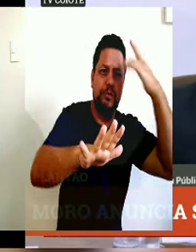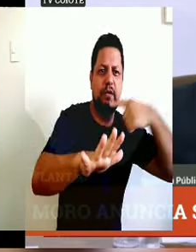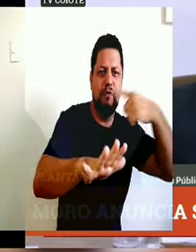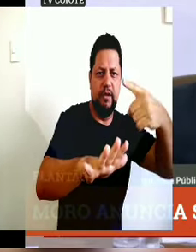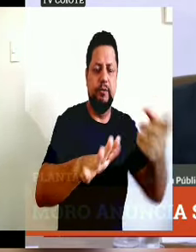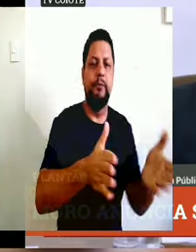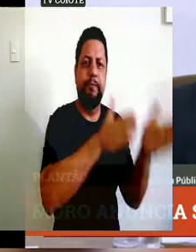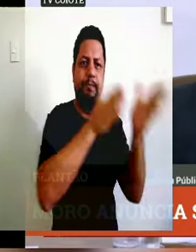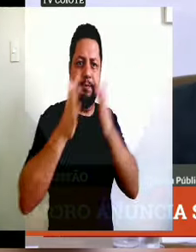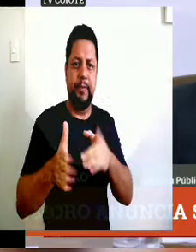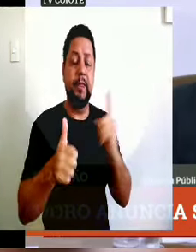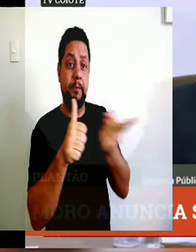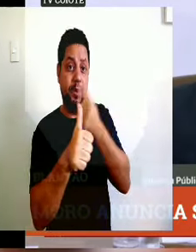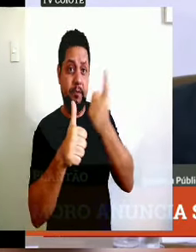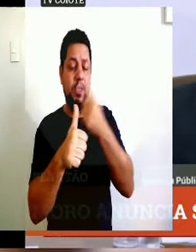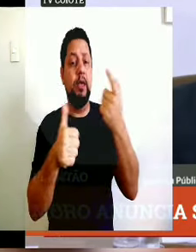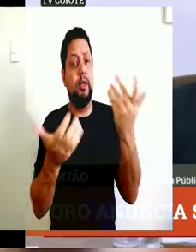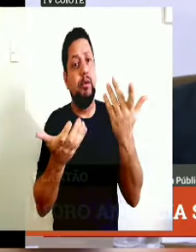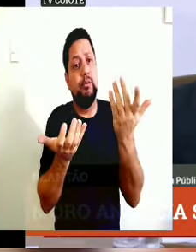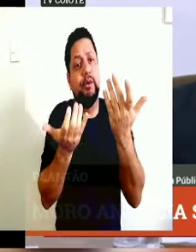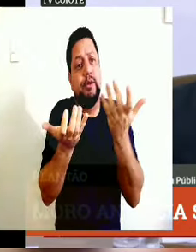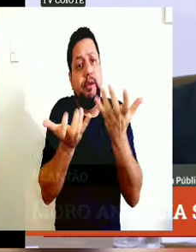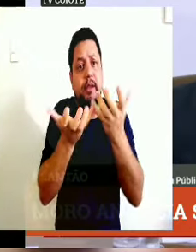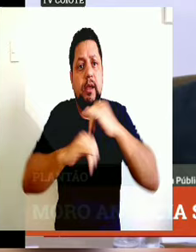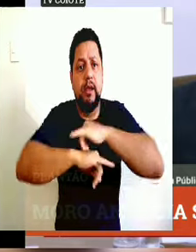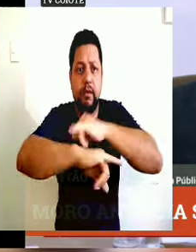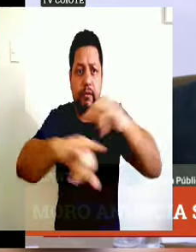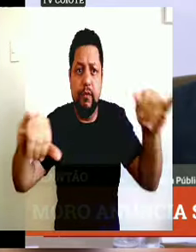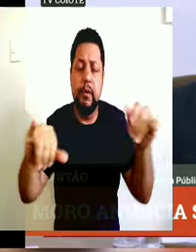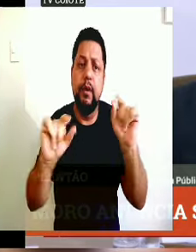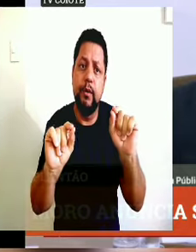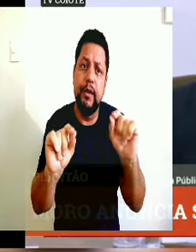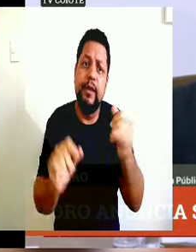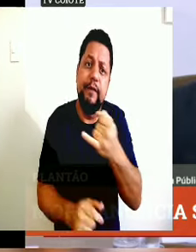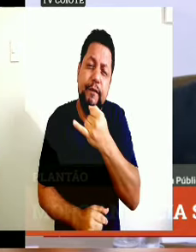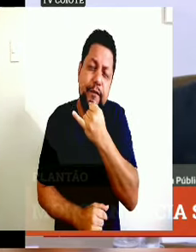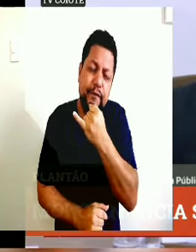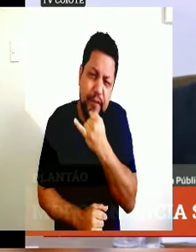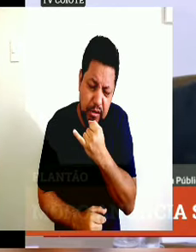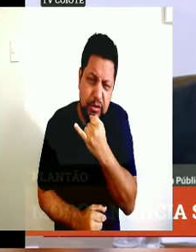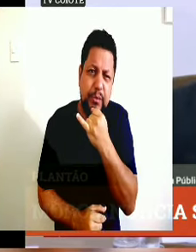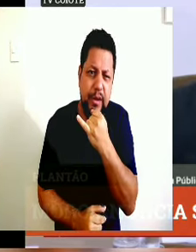Primeiro eu queria lamentar a realização dessa.